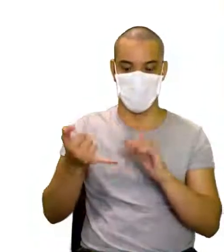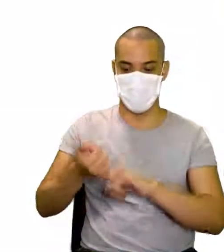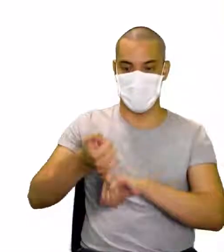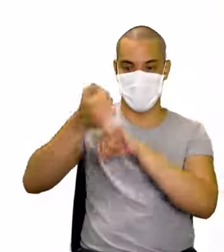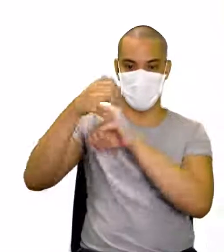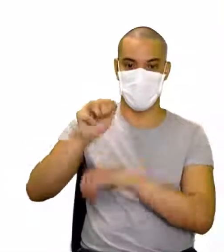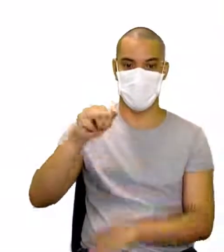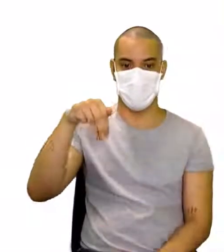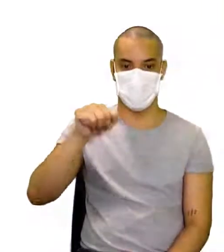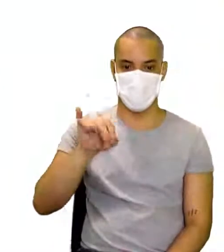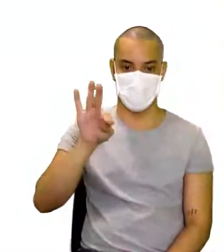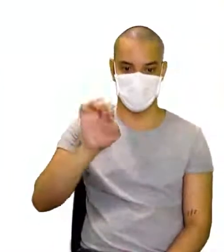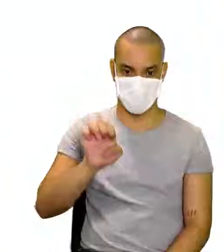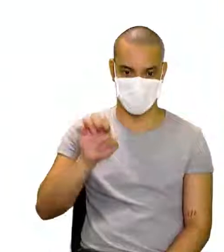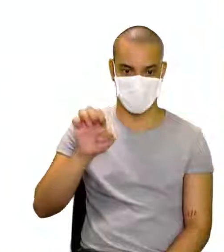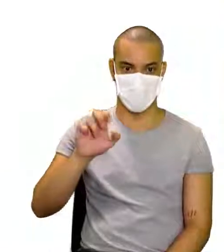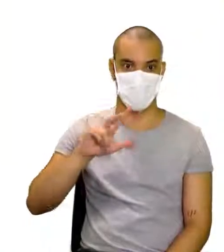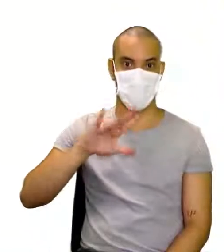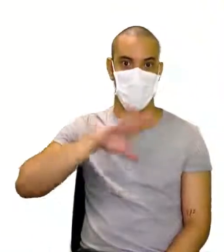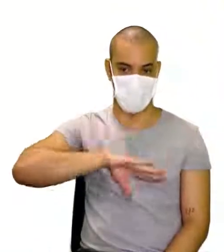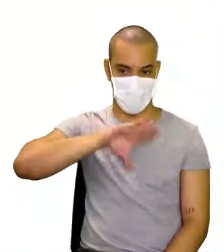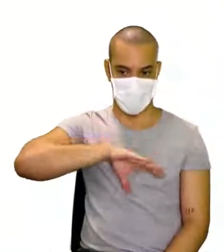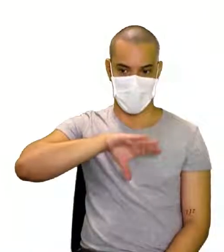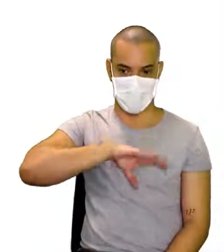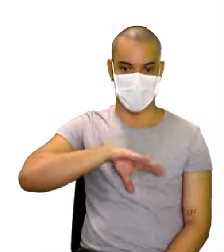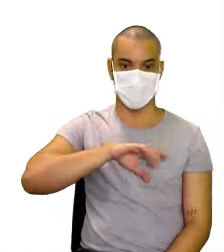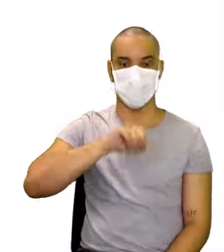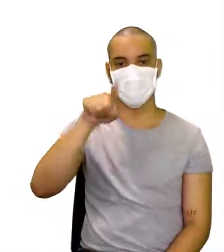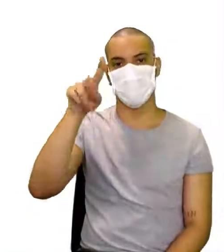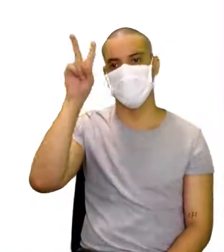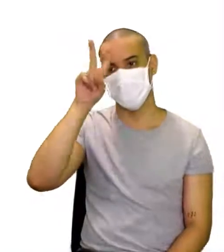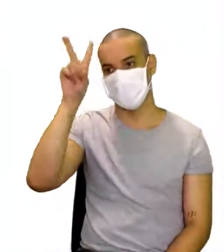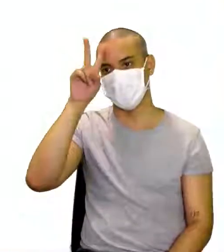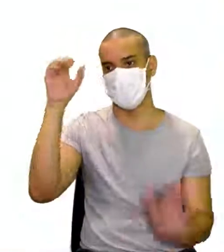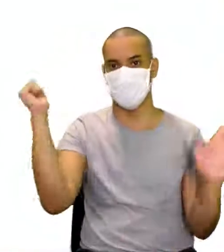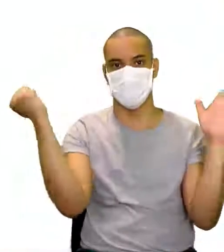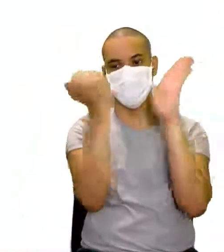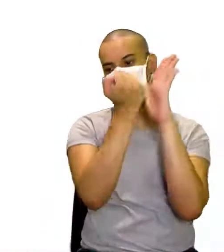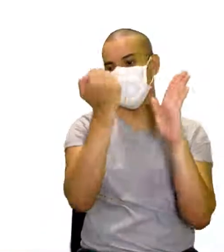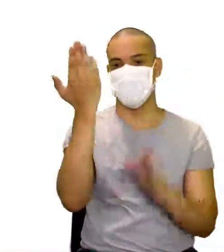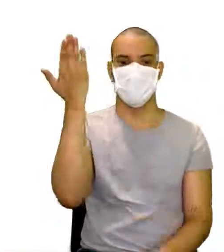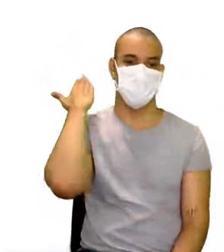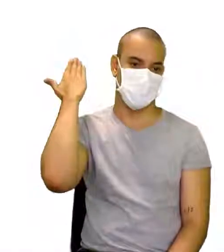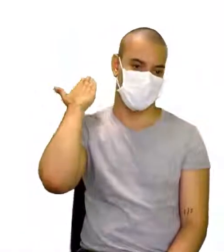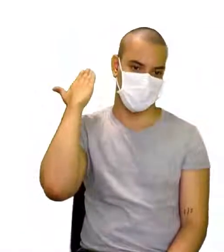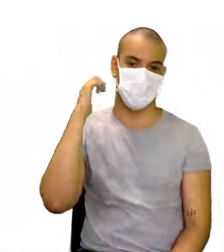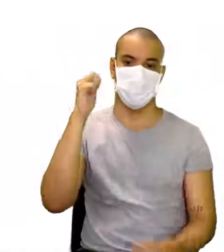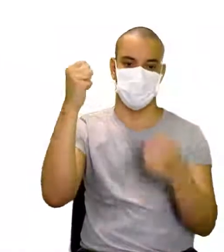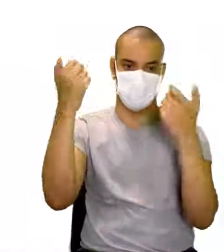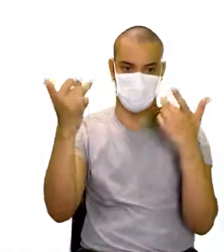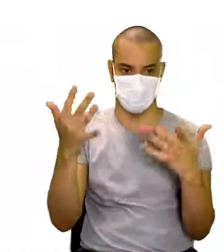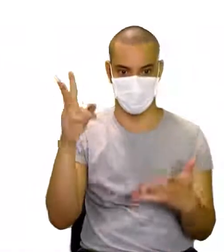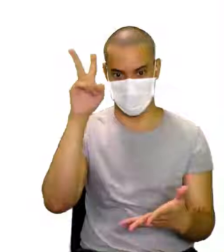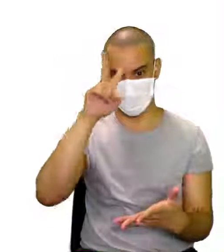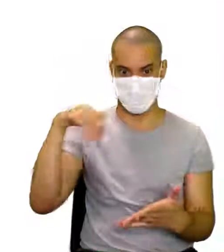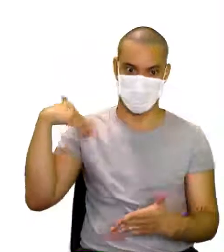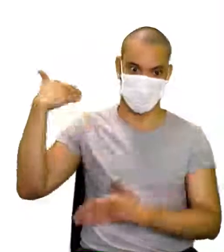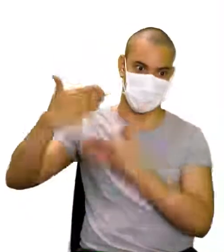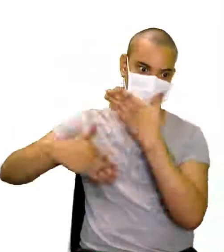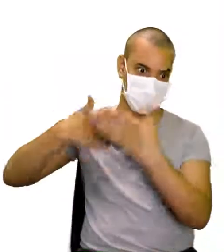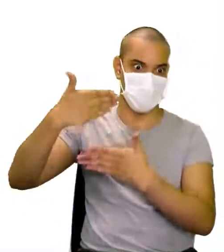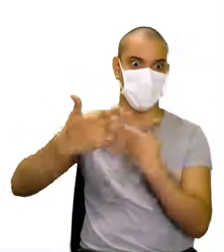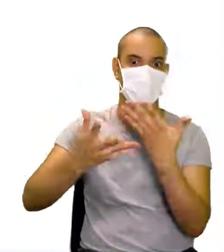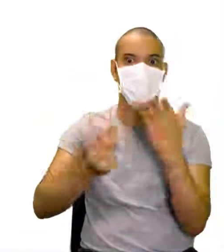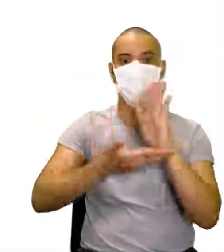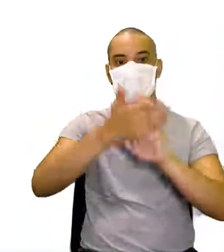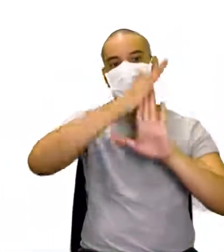Então, é uma questão histórica aqui também, tá? Quando se fala aí no magnetismo, né? Então, quem diria? Tem muita história aí por